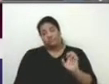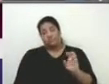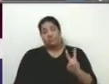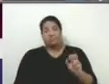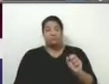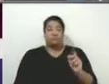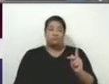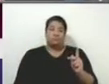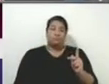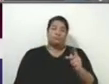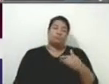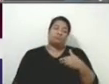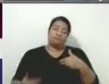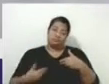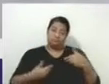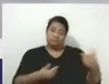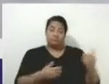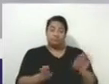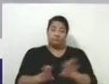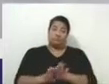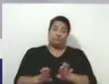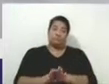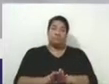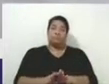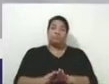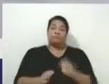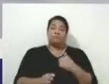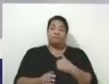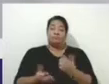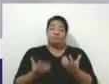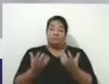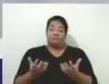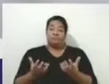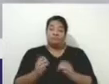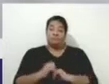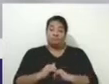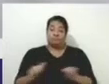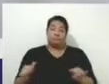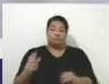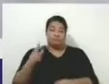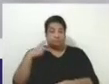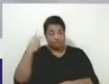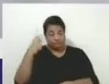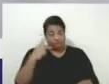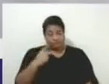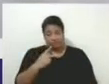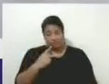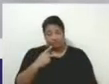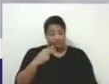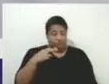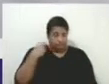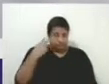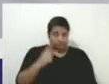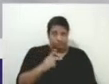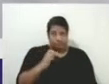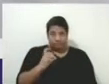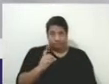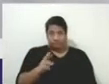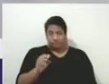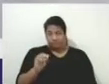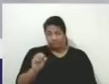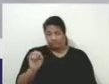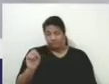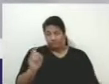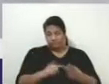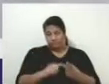acabe o meu tempo, eu também queria dizer ao vereador Pedroso, vereador Lelo, que está lá dentro, que foi um prazer trabalhar